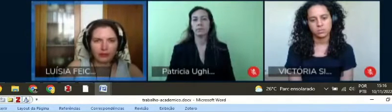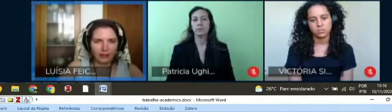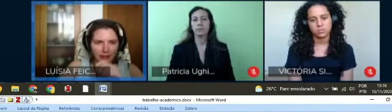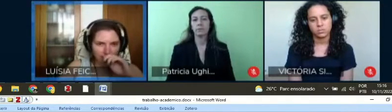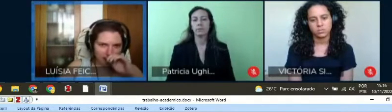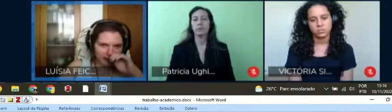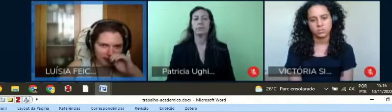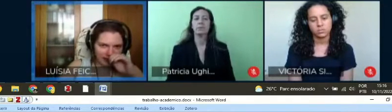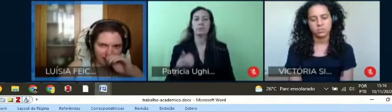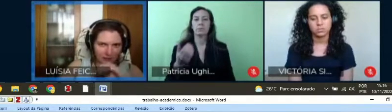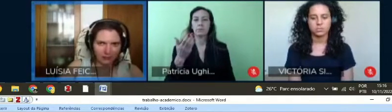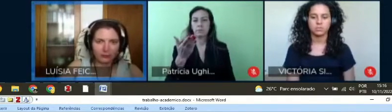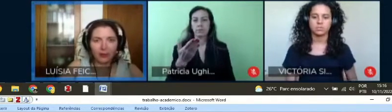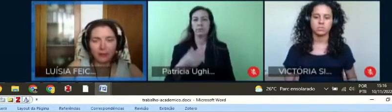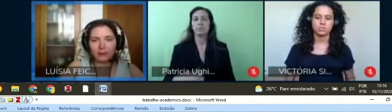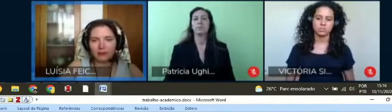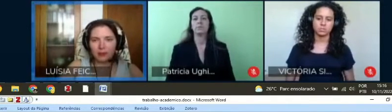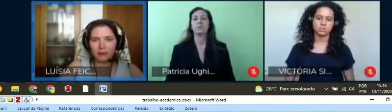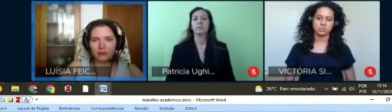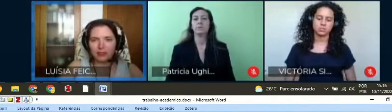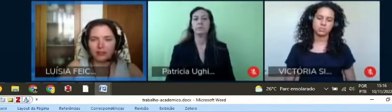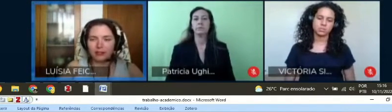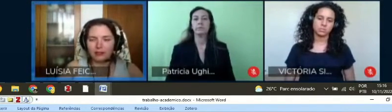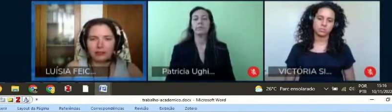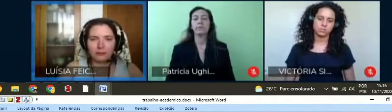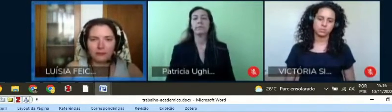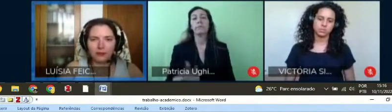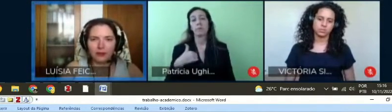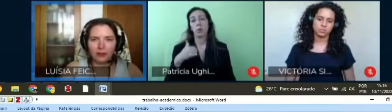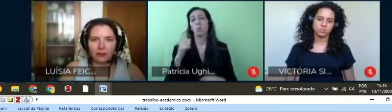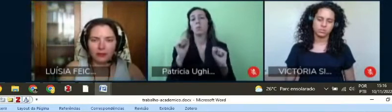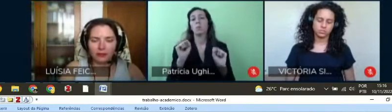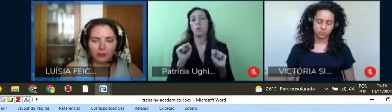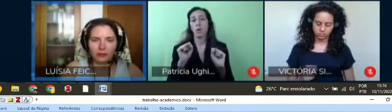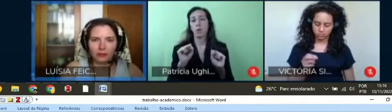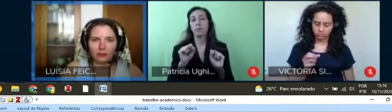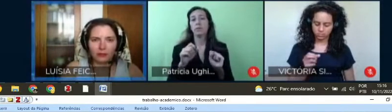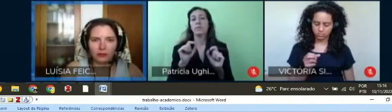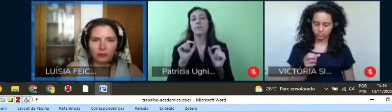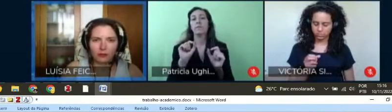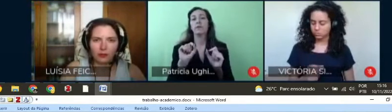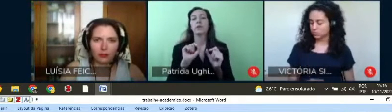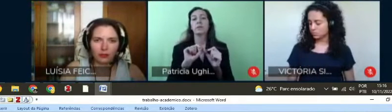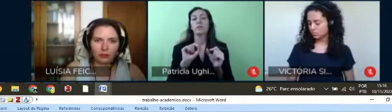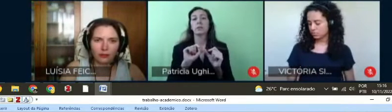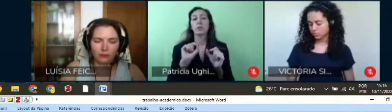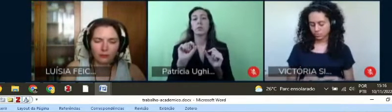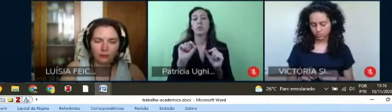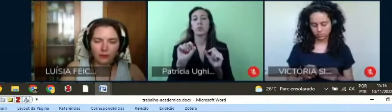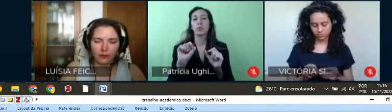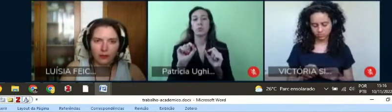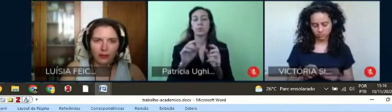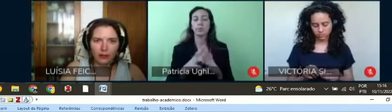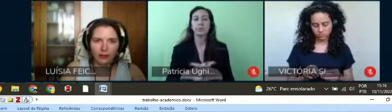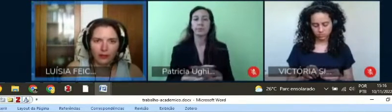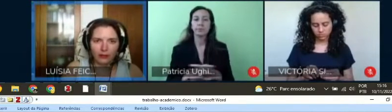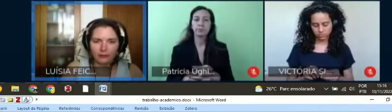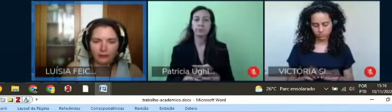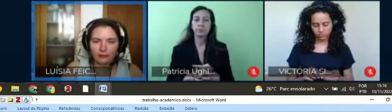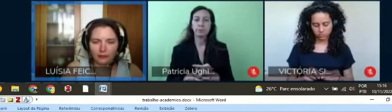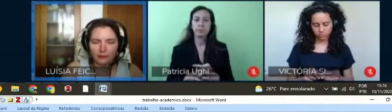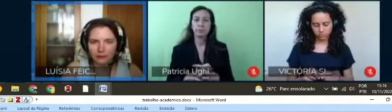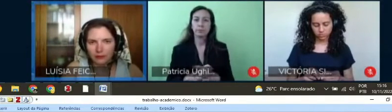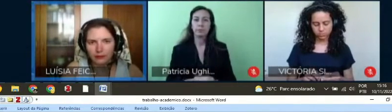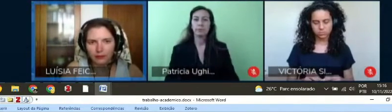No apêndice A estão listadas as coisas. Mas também eu poderia